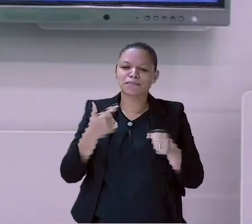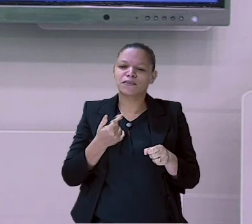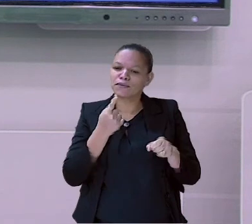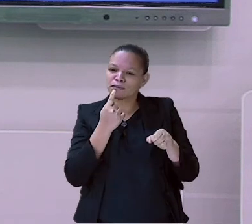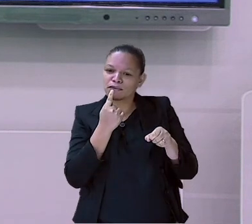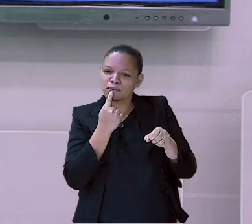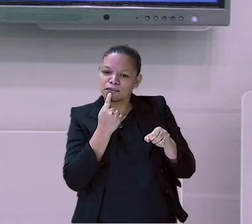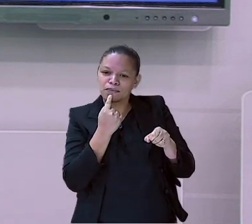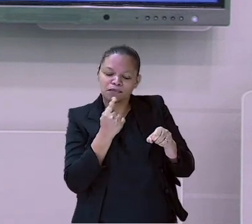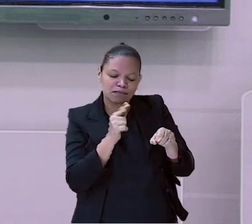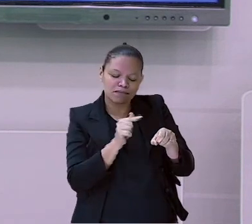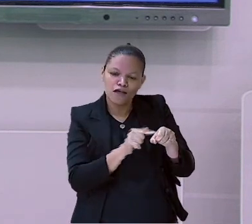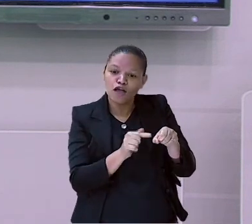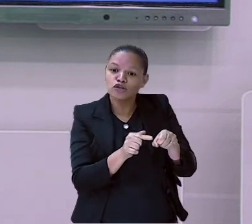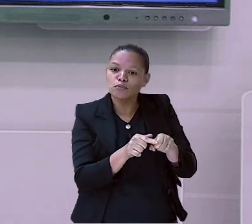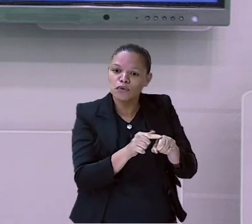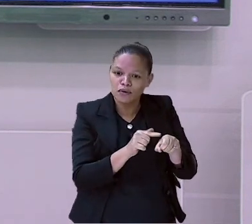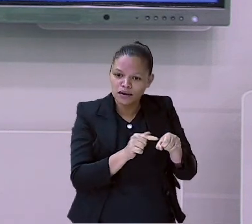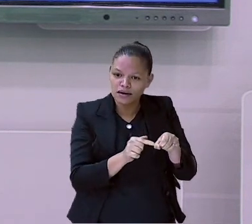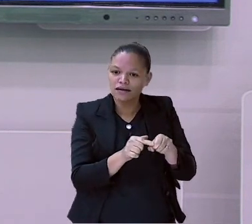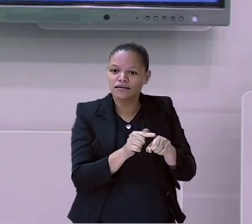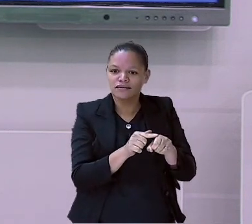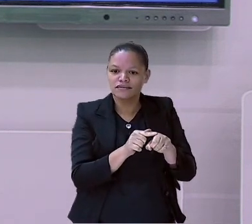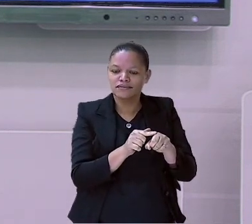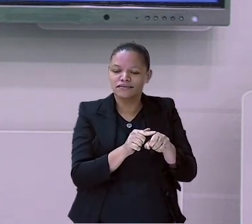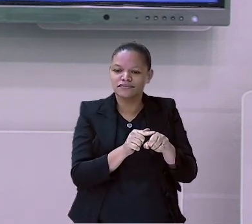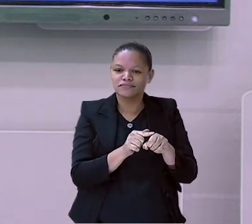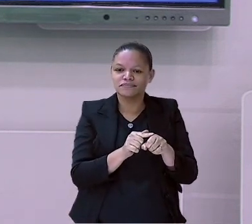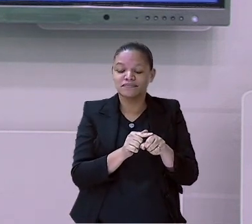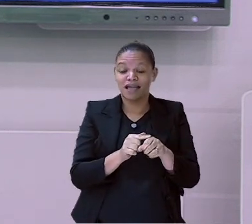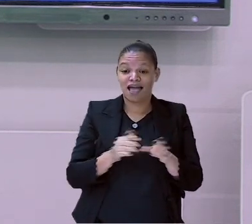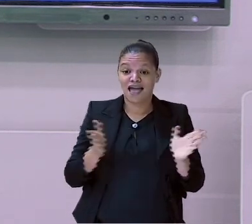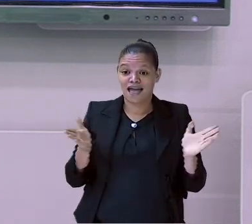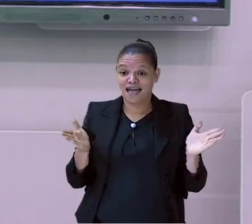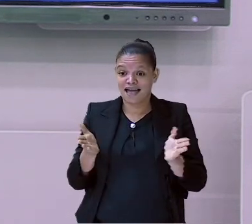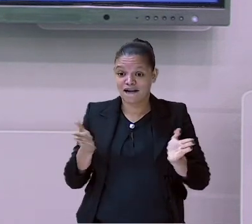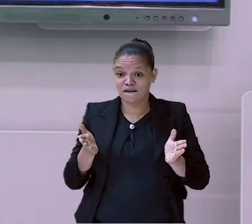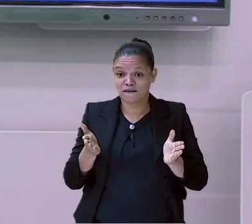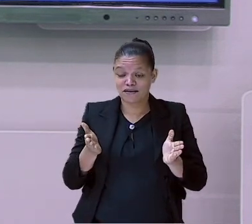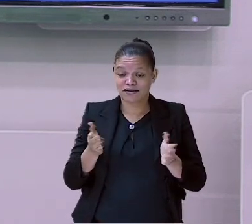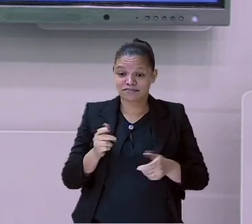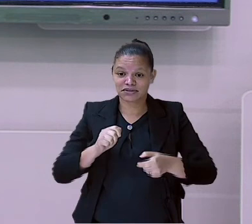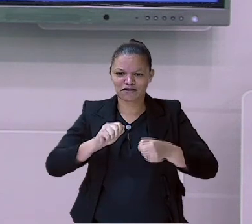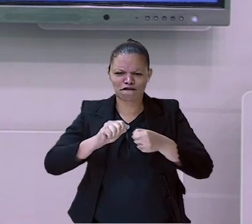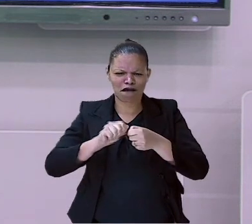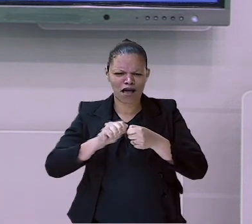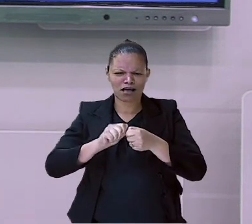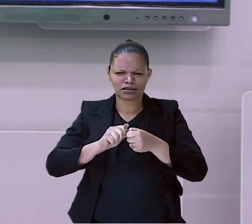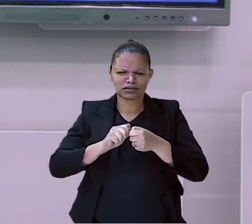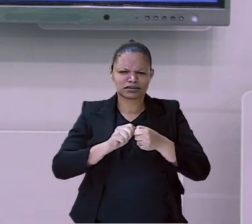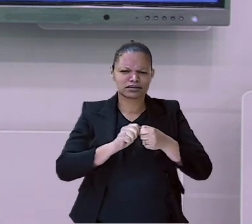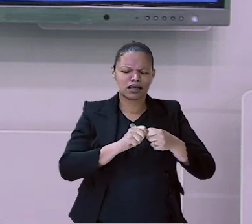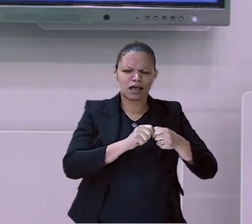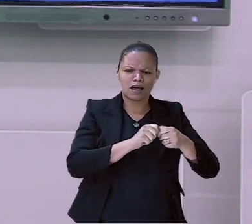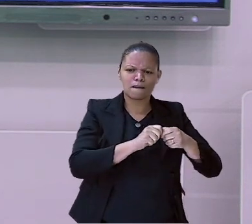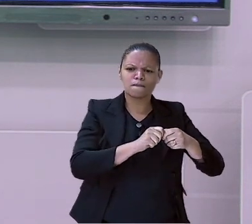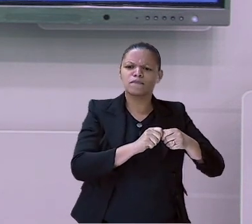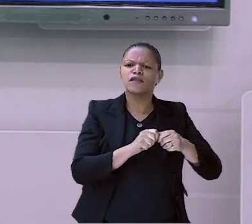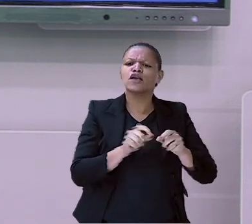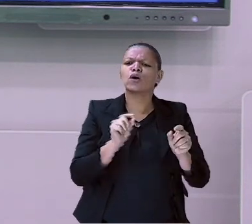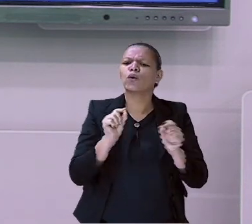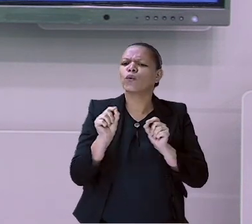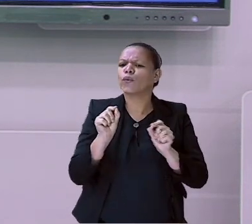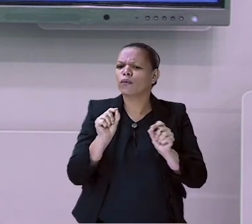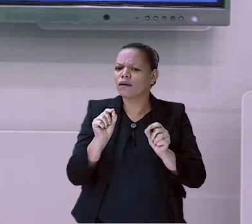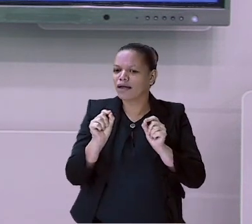vamos construir uma tabela. O que a tabela precisa ter de início? Título. Então, nós temos que ter o